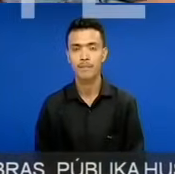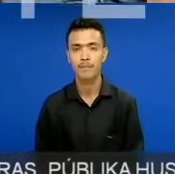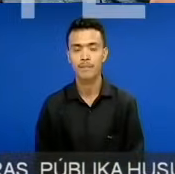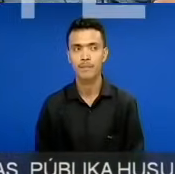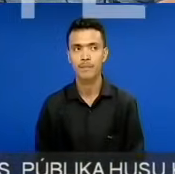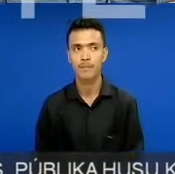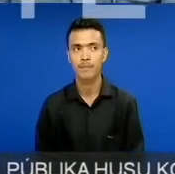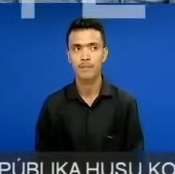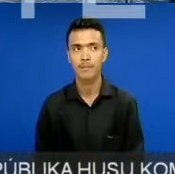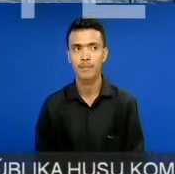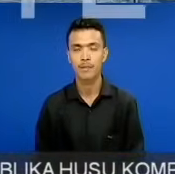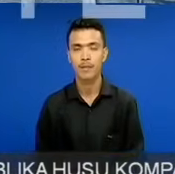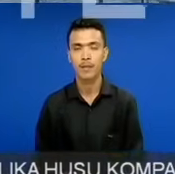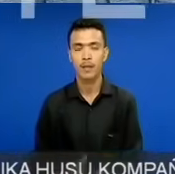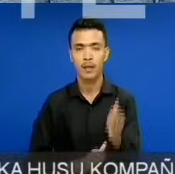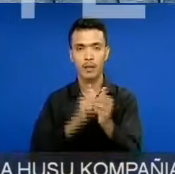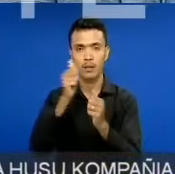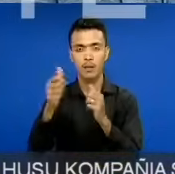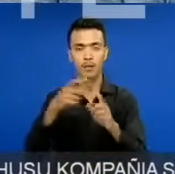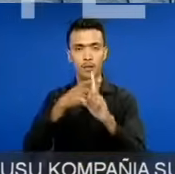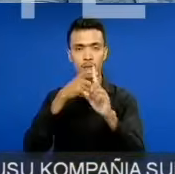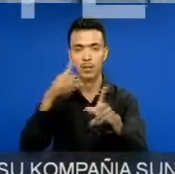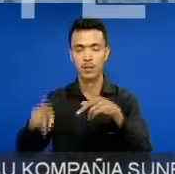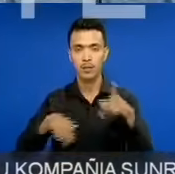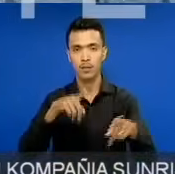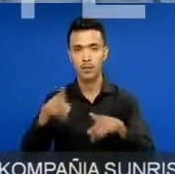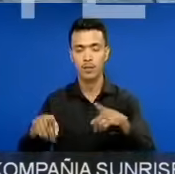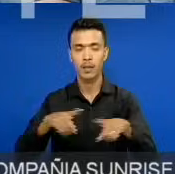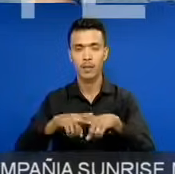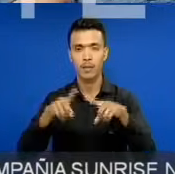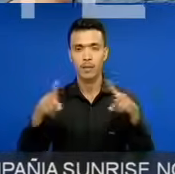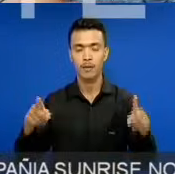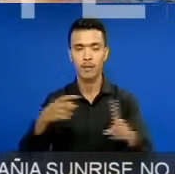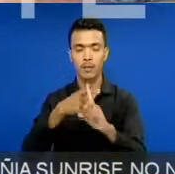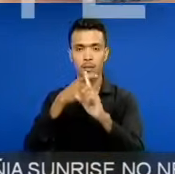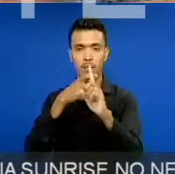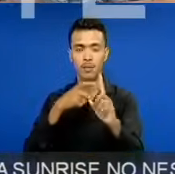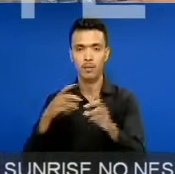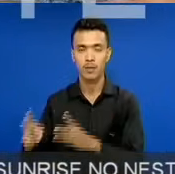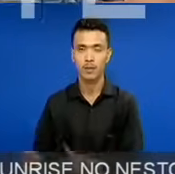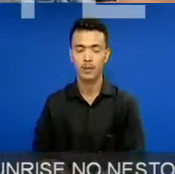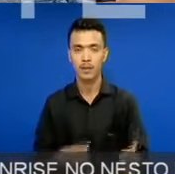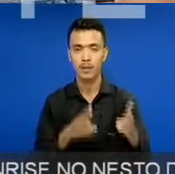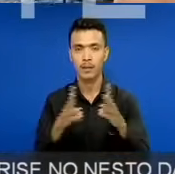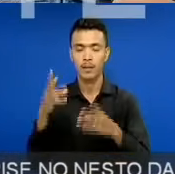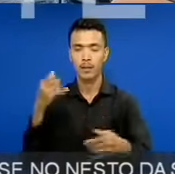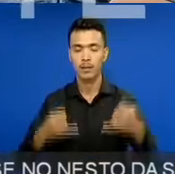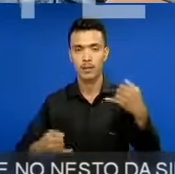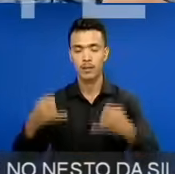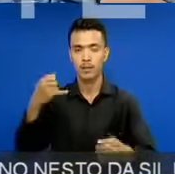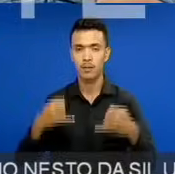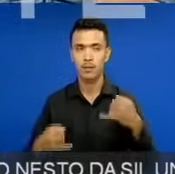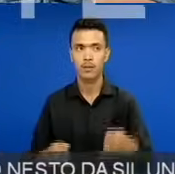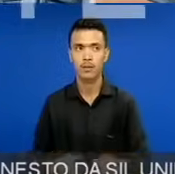também interesses da comunidade, mas livre-se. Dá-lhe um jurídico legal de dia, entre a